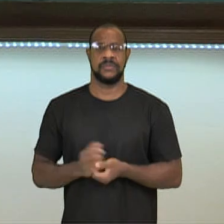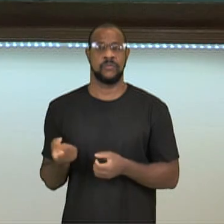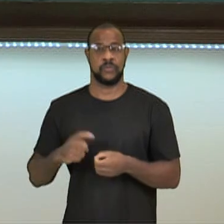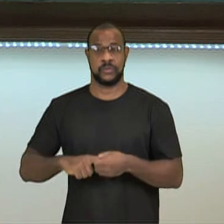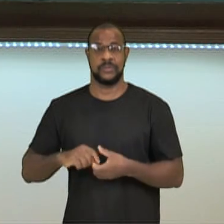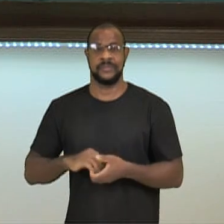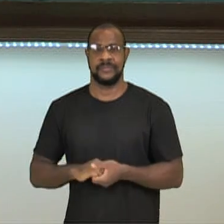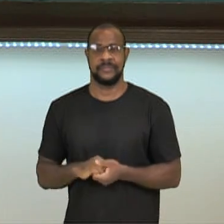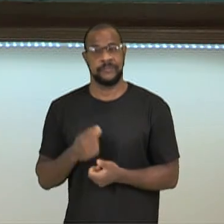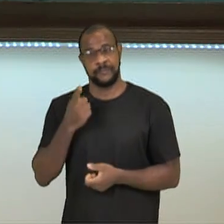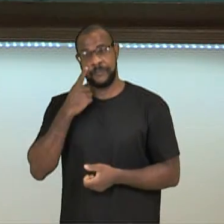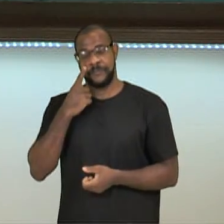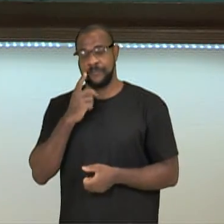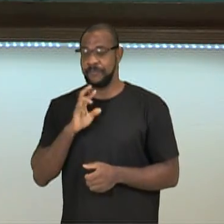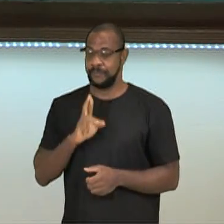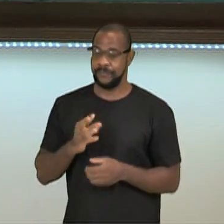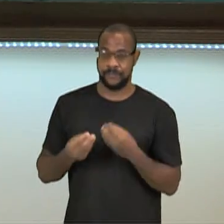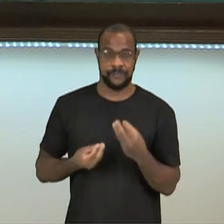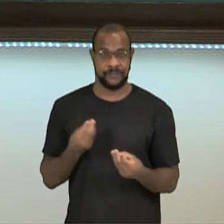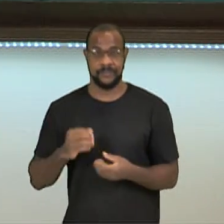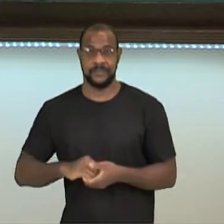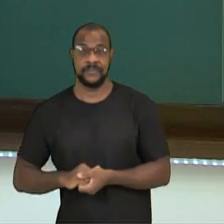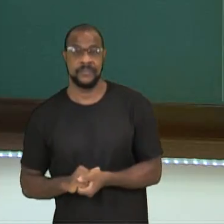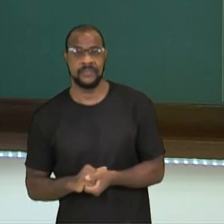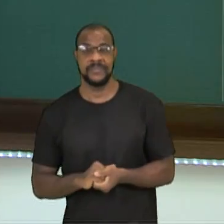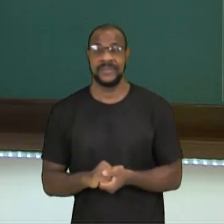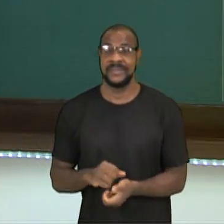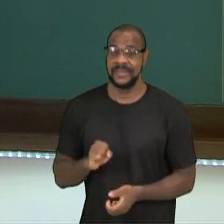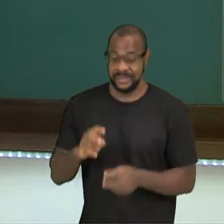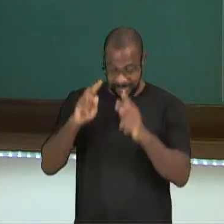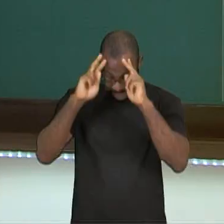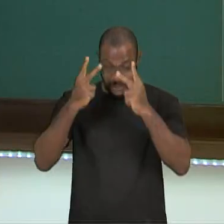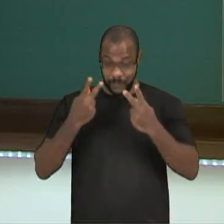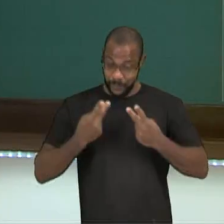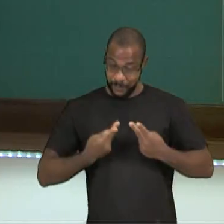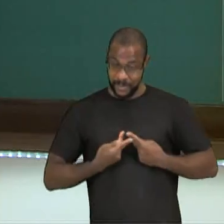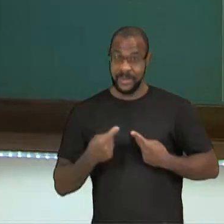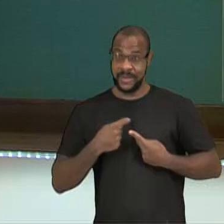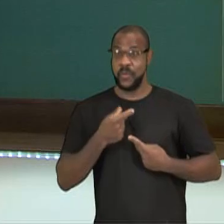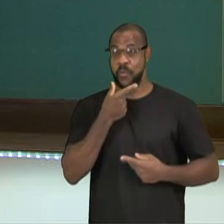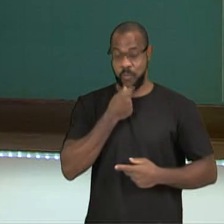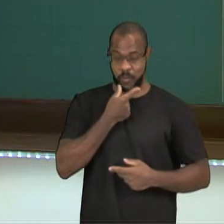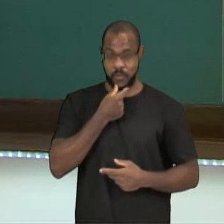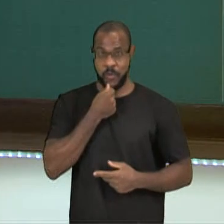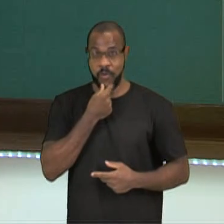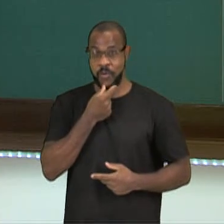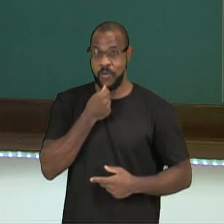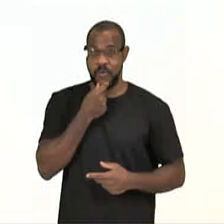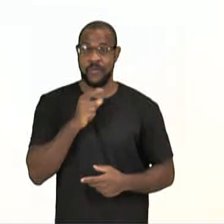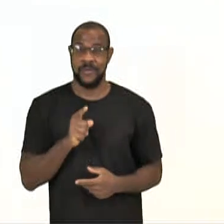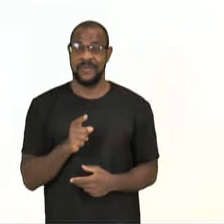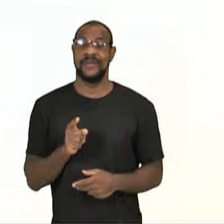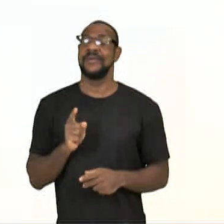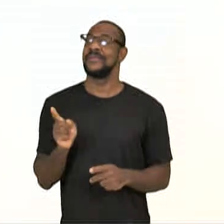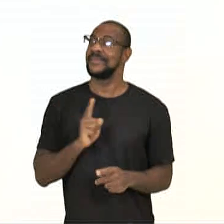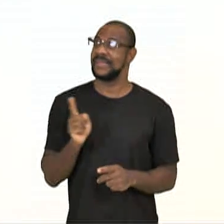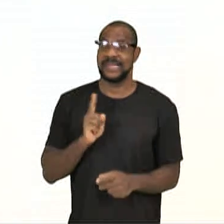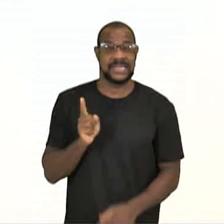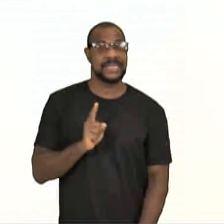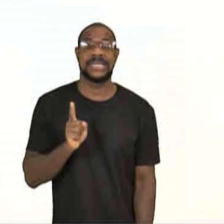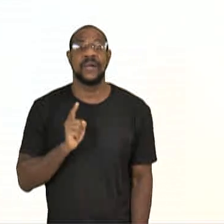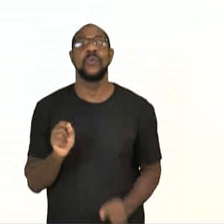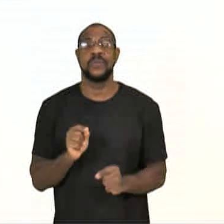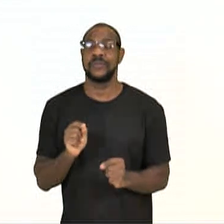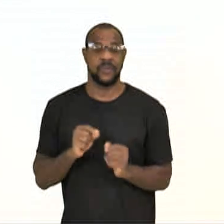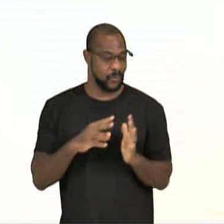Voltei. Vamos corrigir juntos? Pois bem, seres humanos, o homem não, de acordo com a ciência, o homem